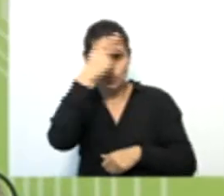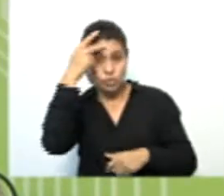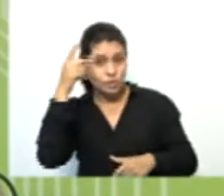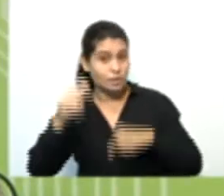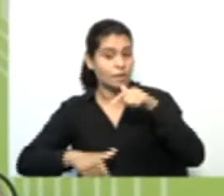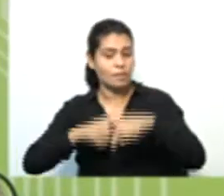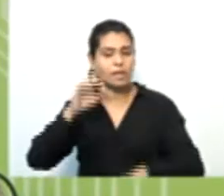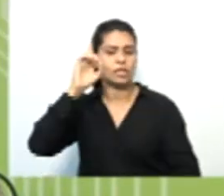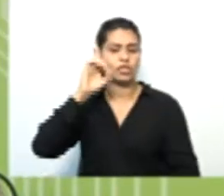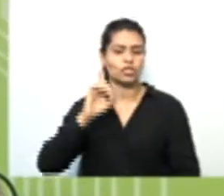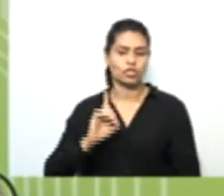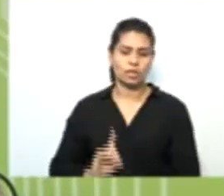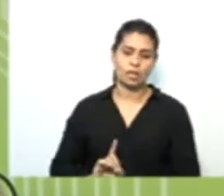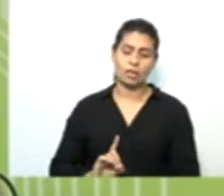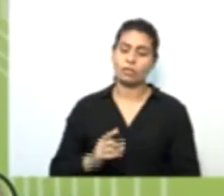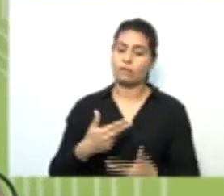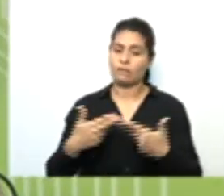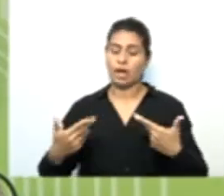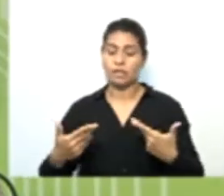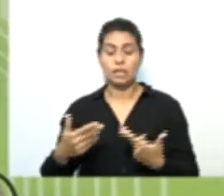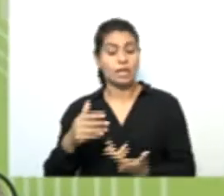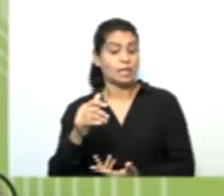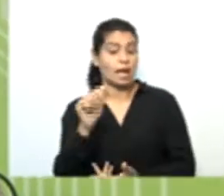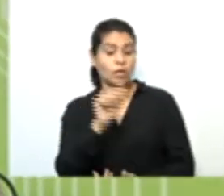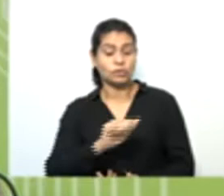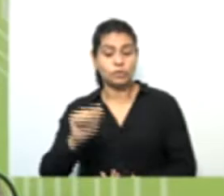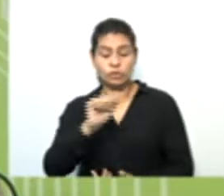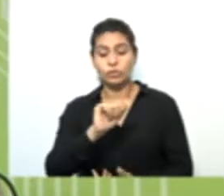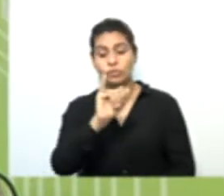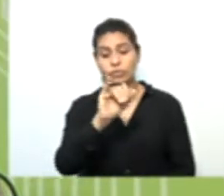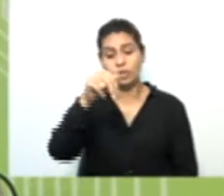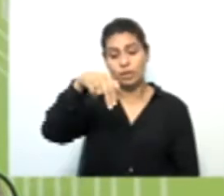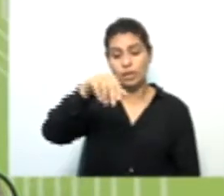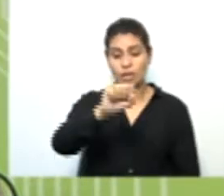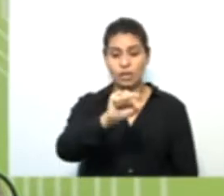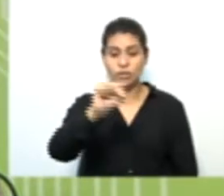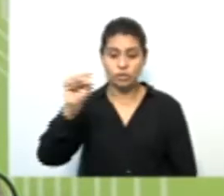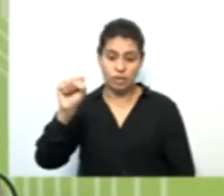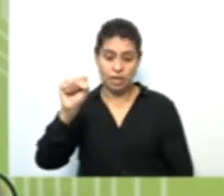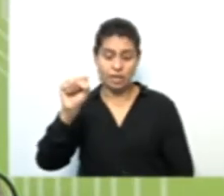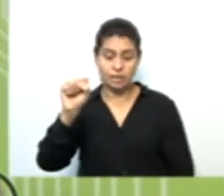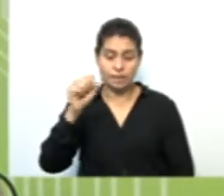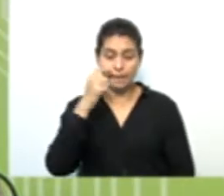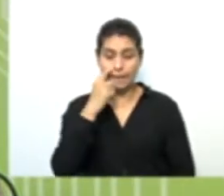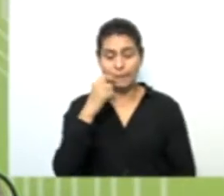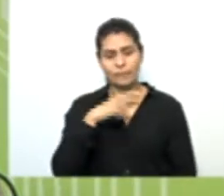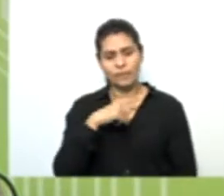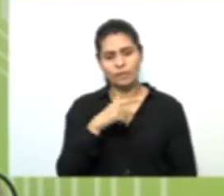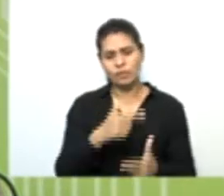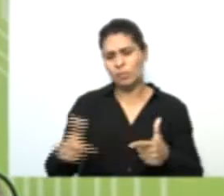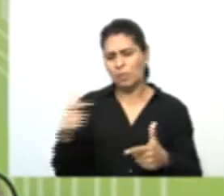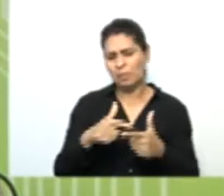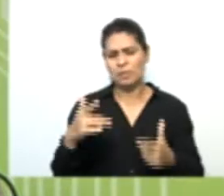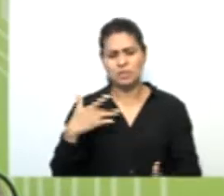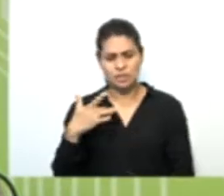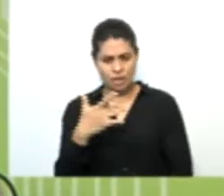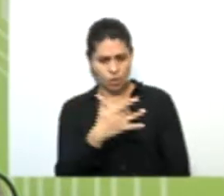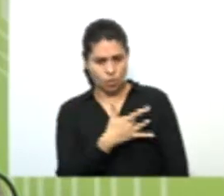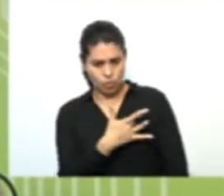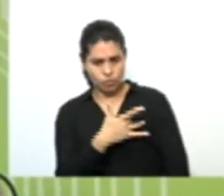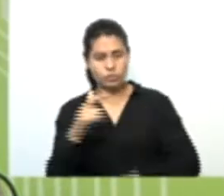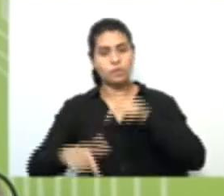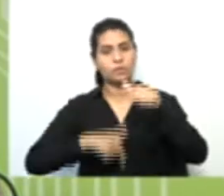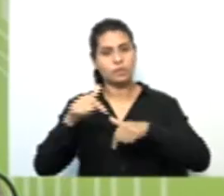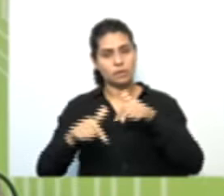tem direito a ter auxílios do INSS se, por exemplo, tiver algum tipo de prejuízo de saúde enquanto está no